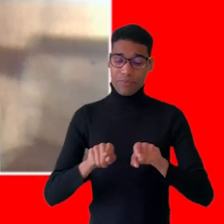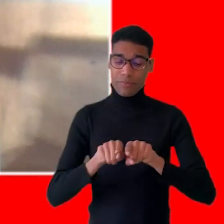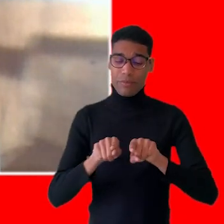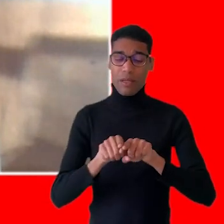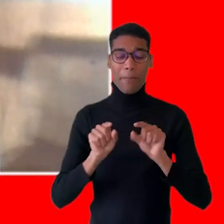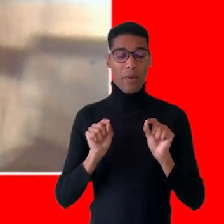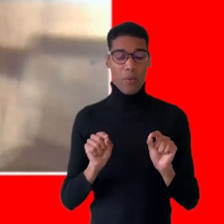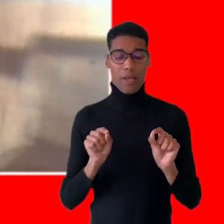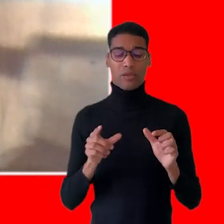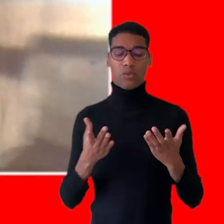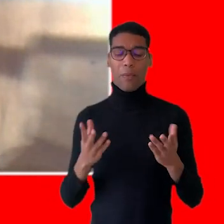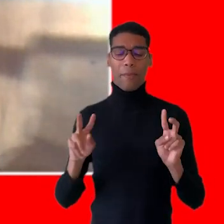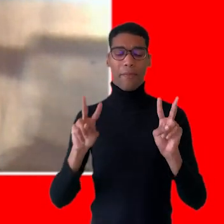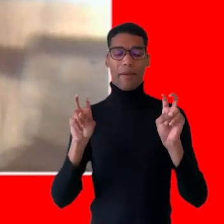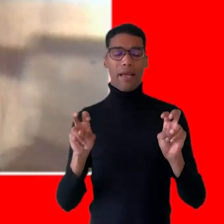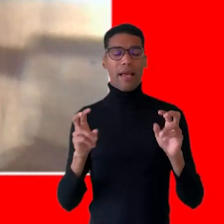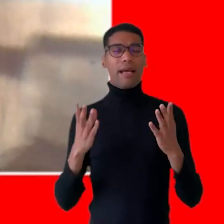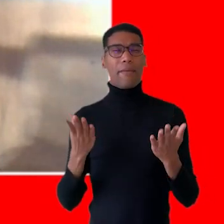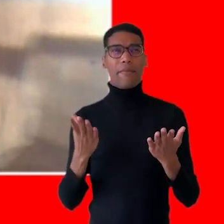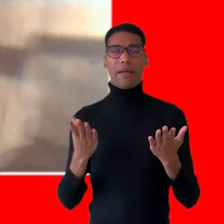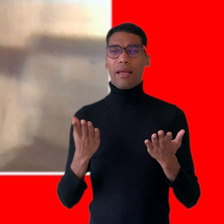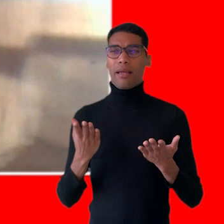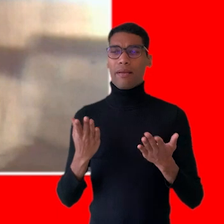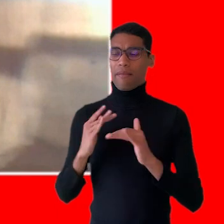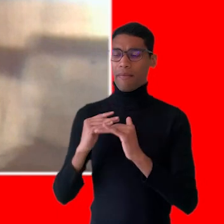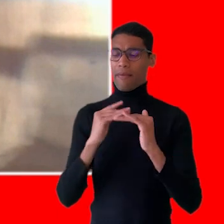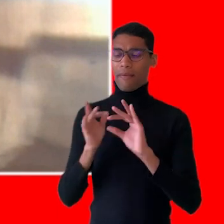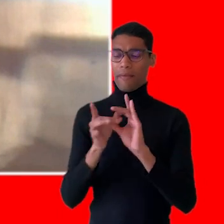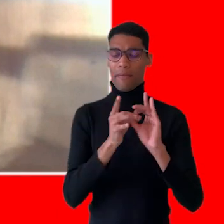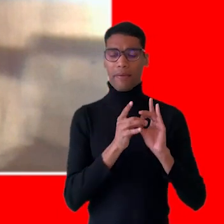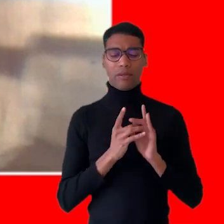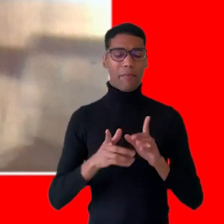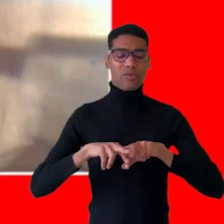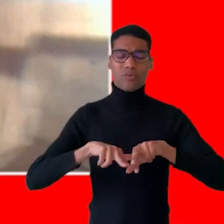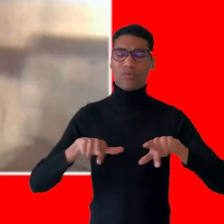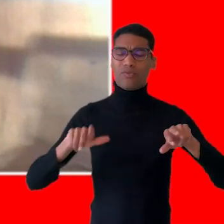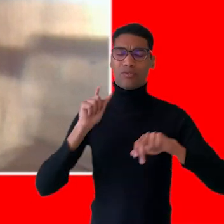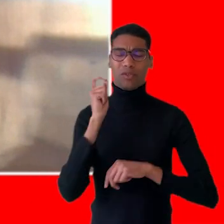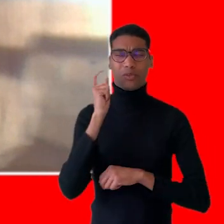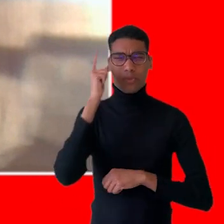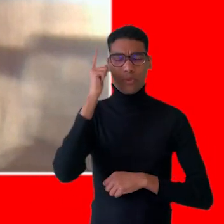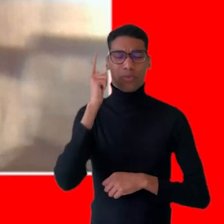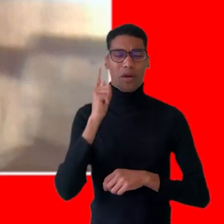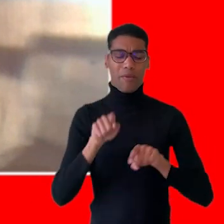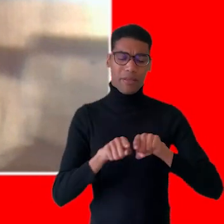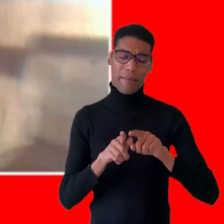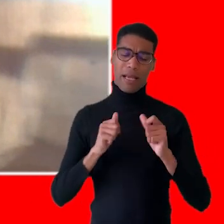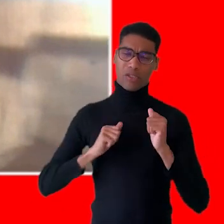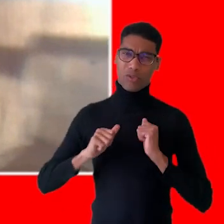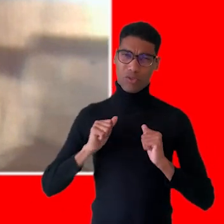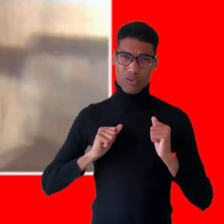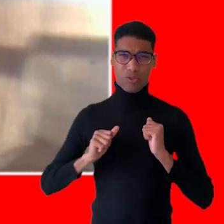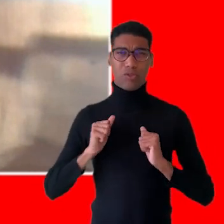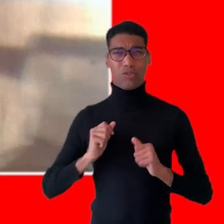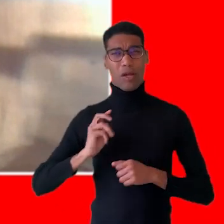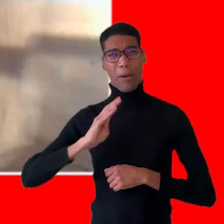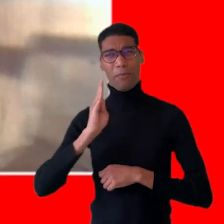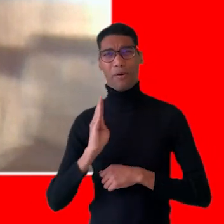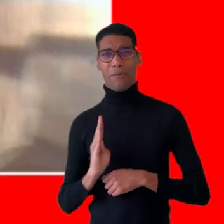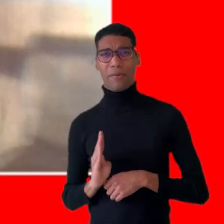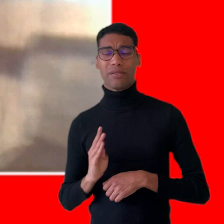irmandades negras, né, e das culturas, das diferentes expressões culturais, artísticas